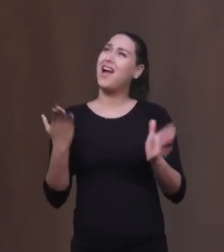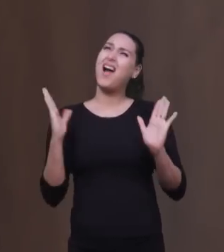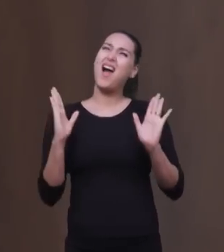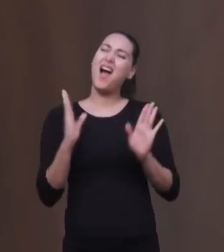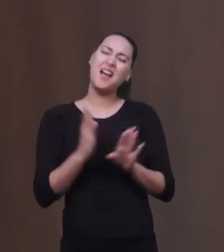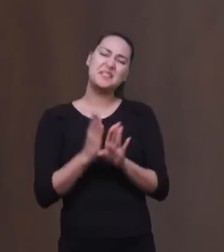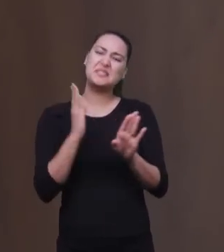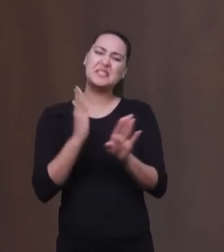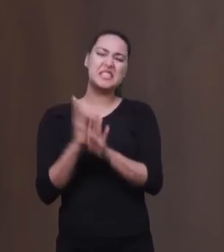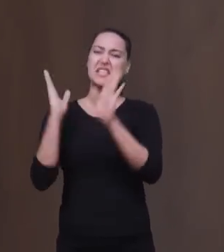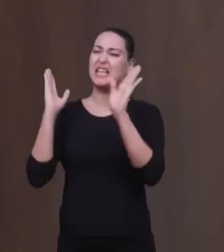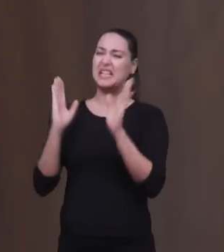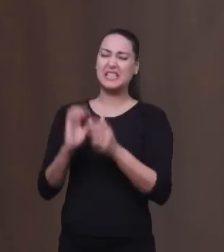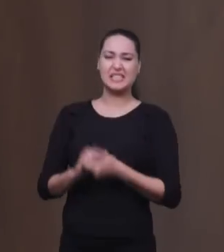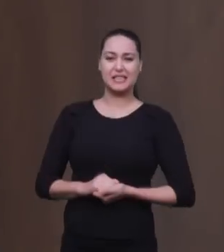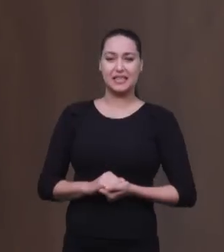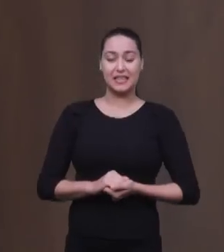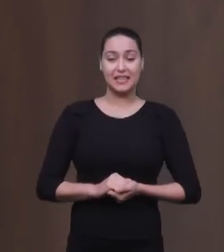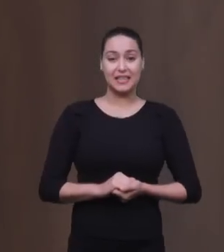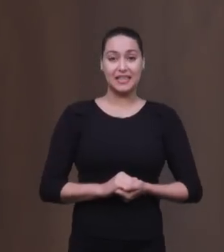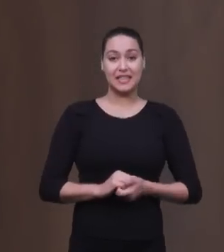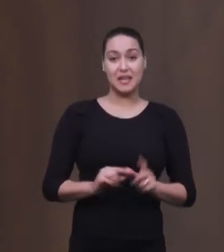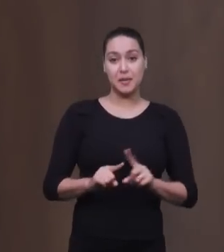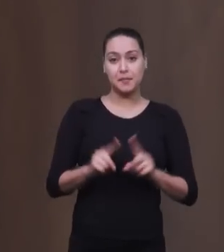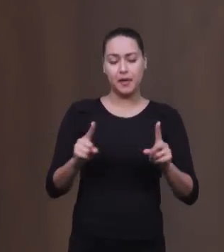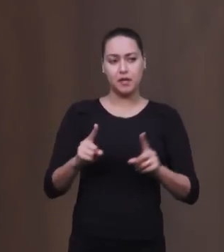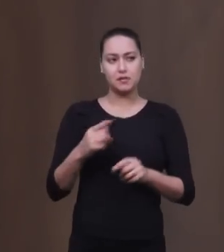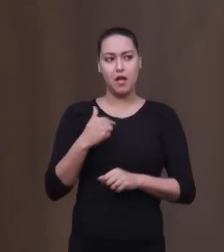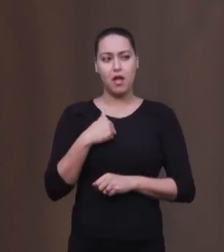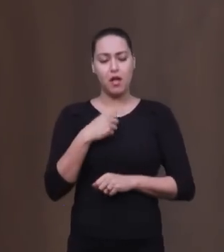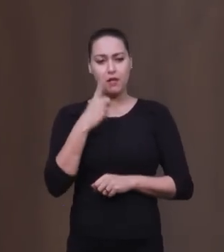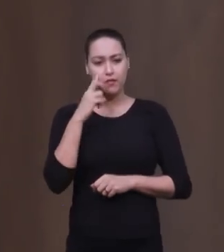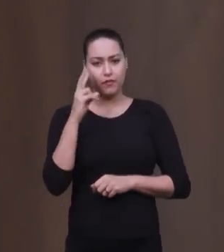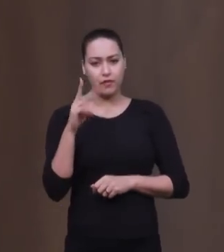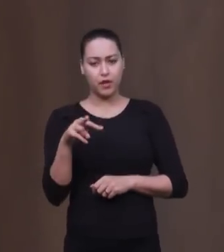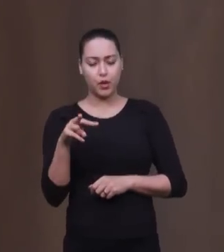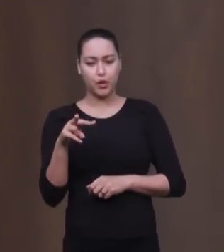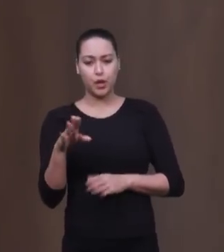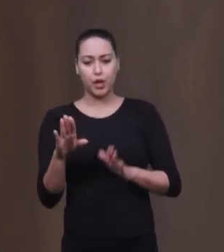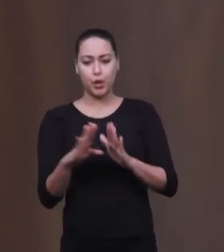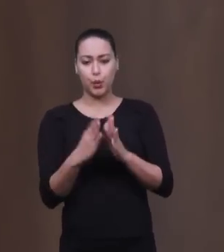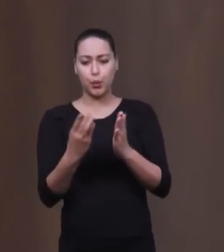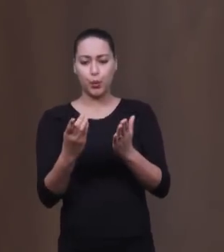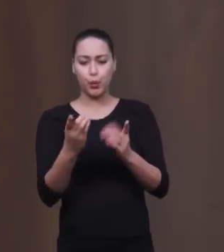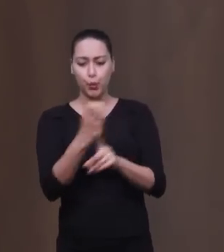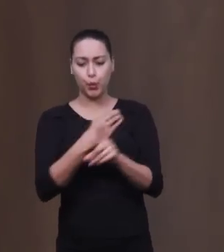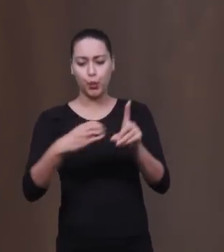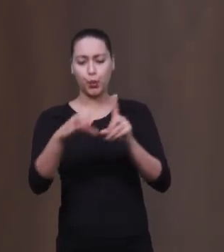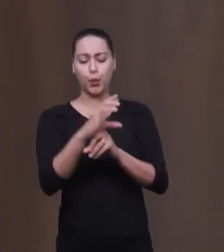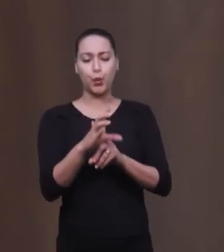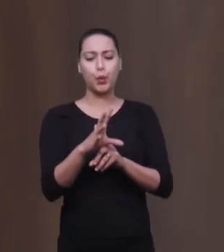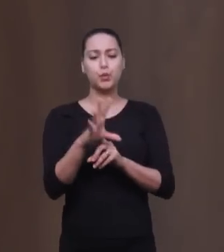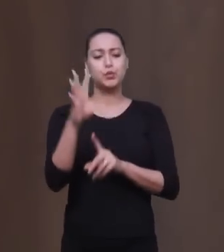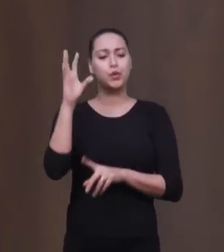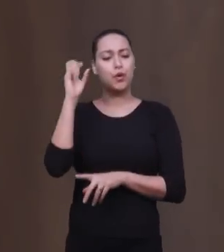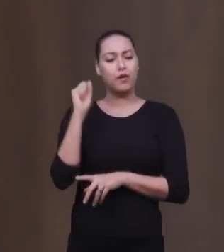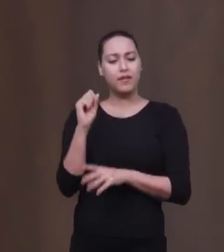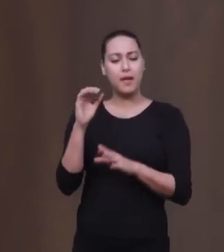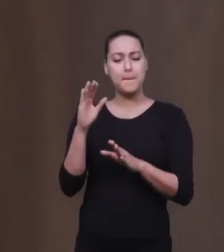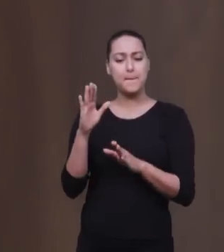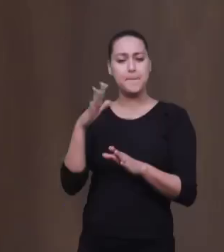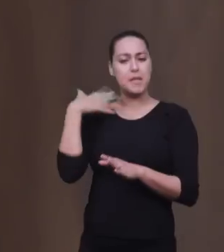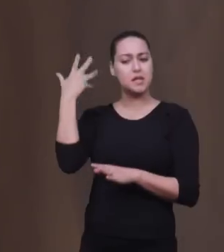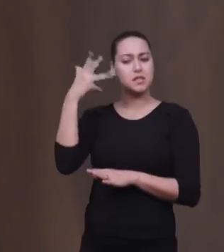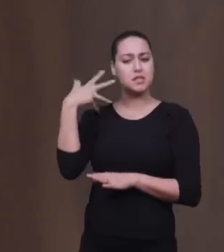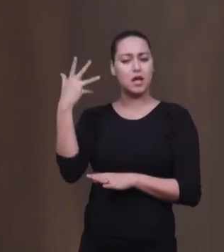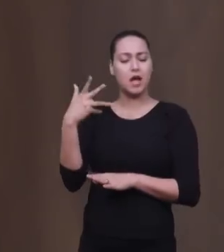mera coincidência. De repente ele começou a perceber que quando ele ia aos cultos, que ele ouvia a palavra, ou o Senhor falava com ele, dava um dom